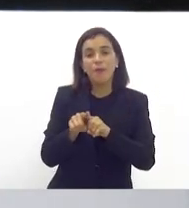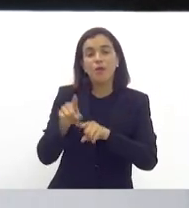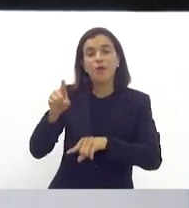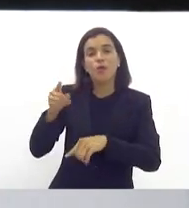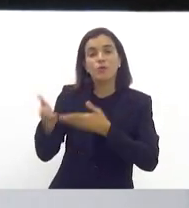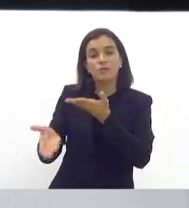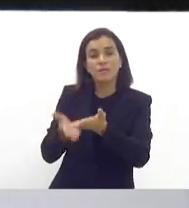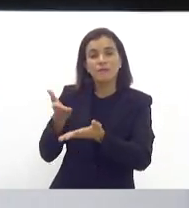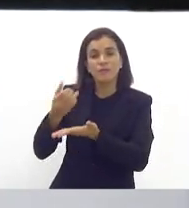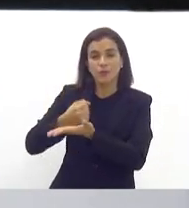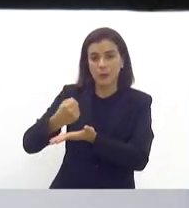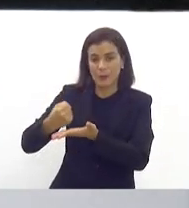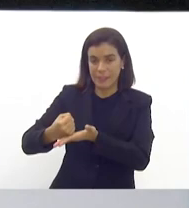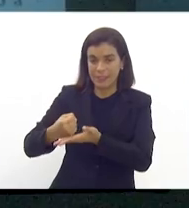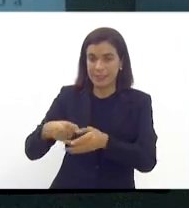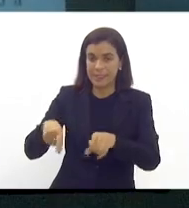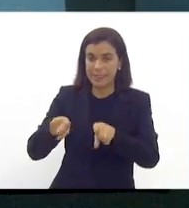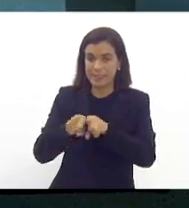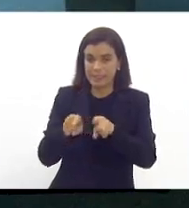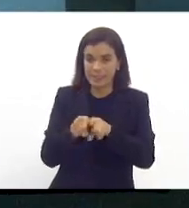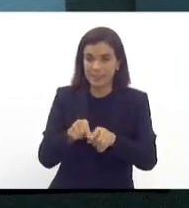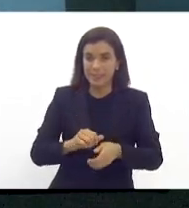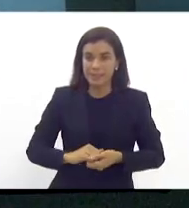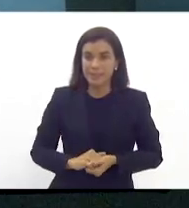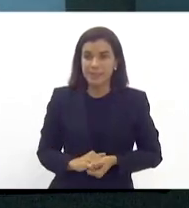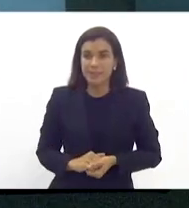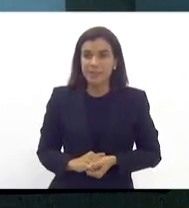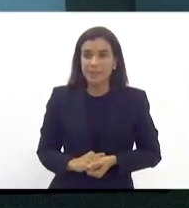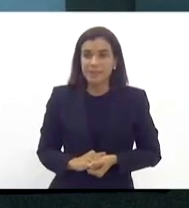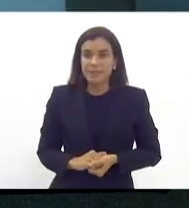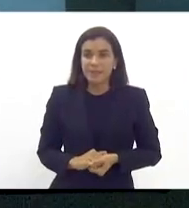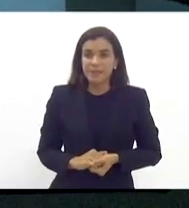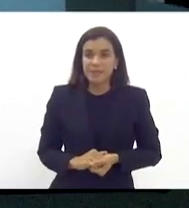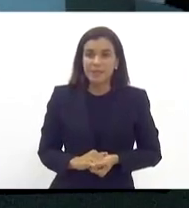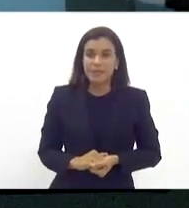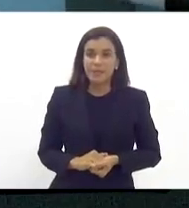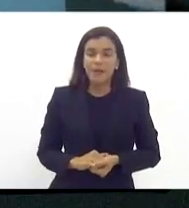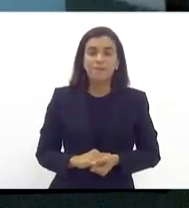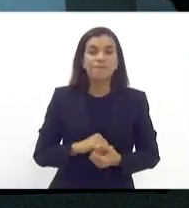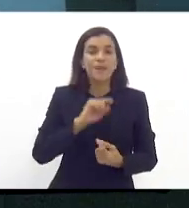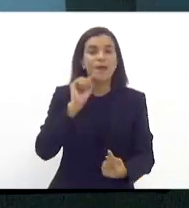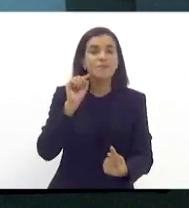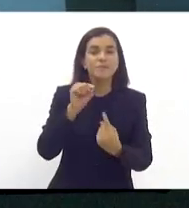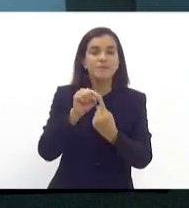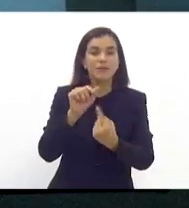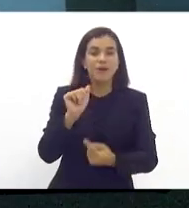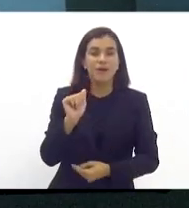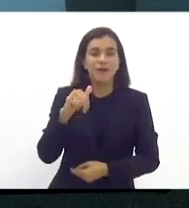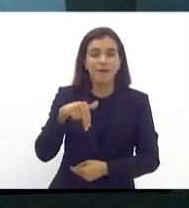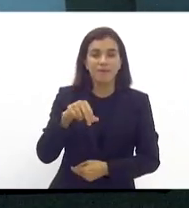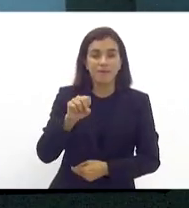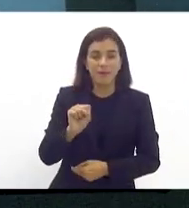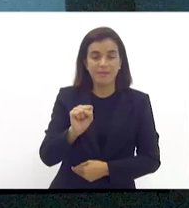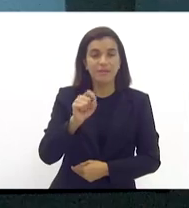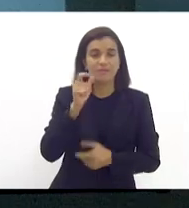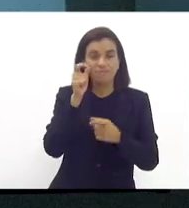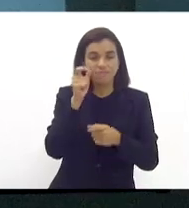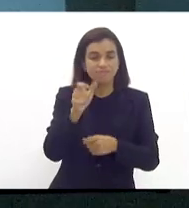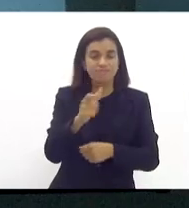próximo por favor eh e a missão da NS então a defesa do interesse